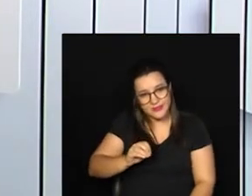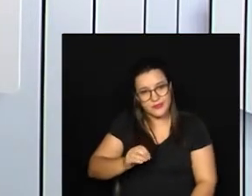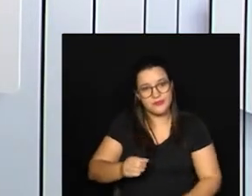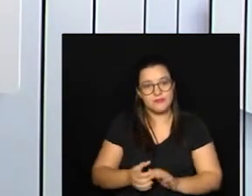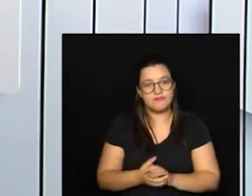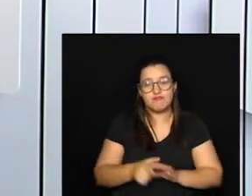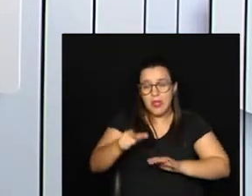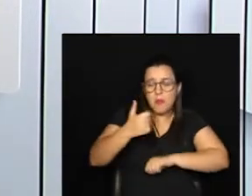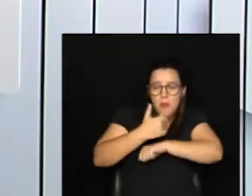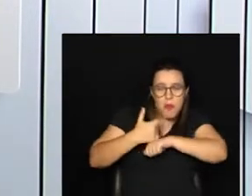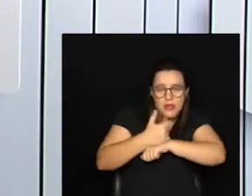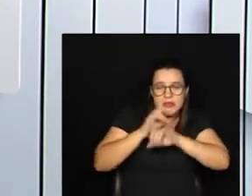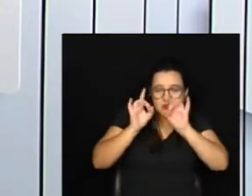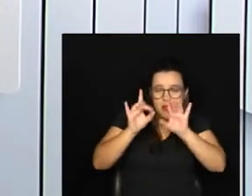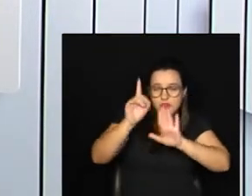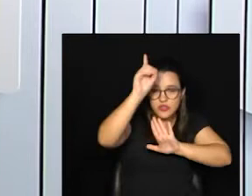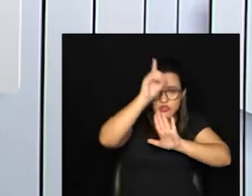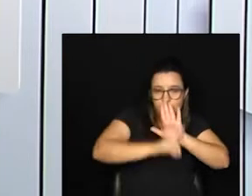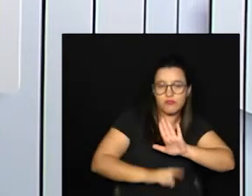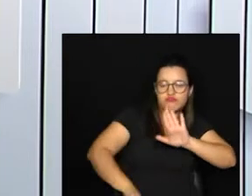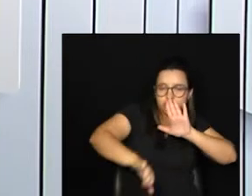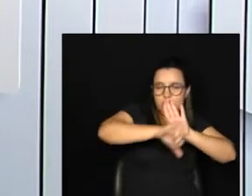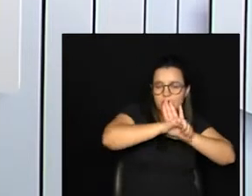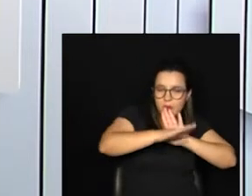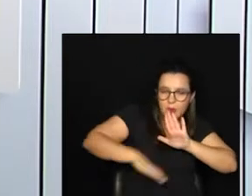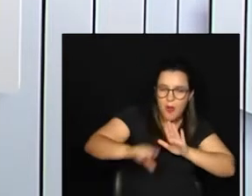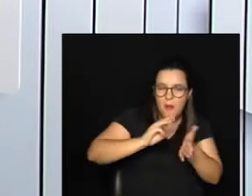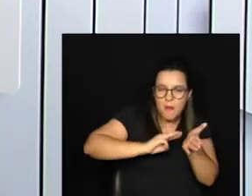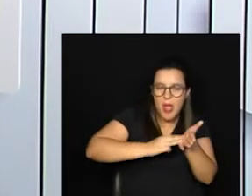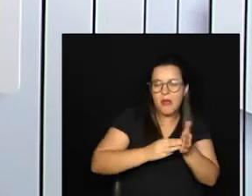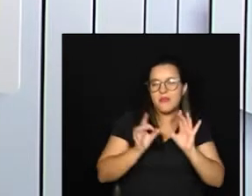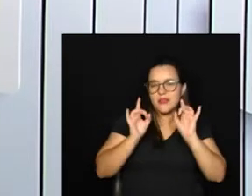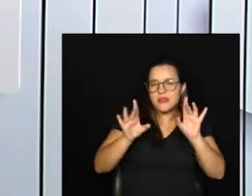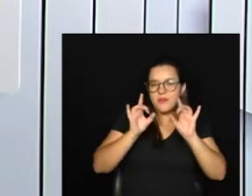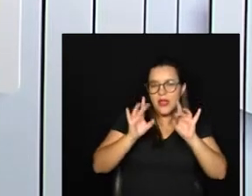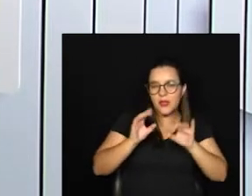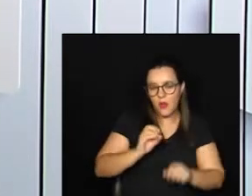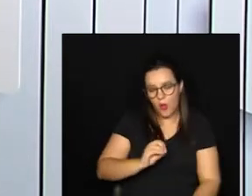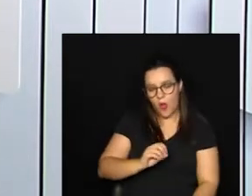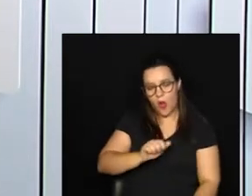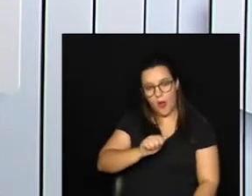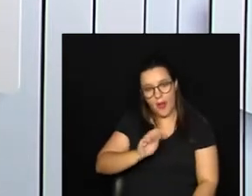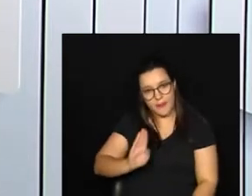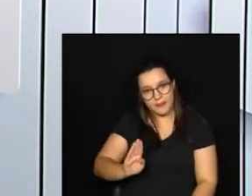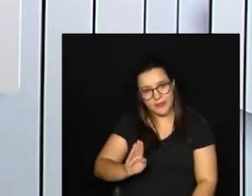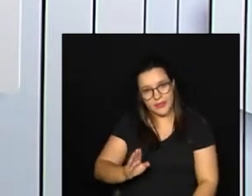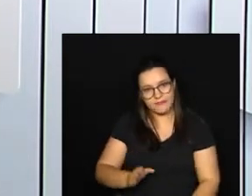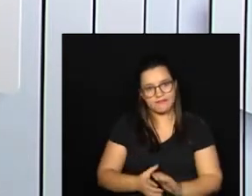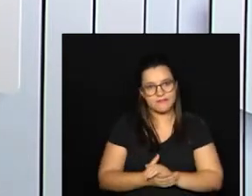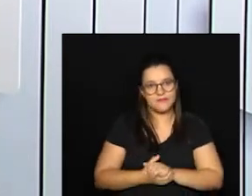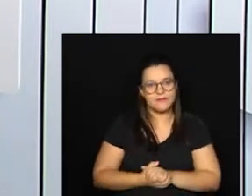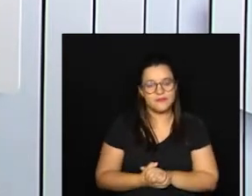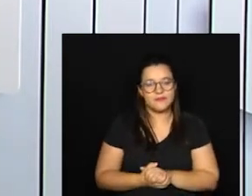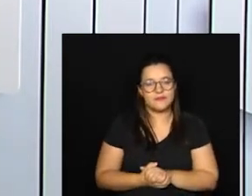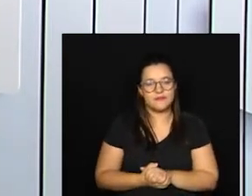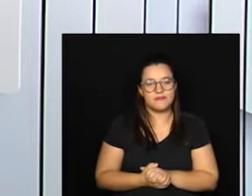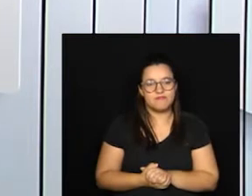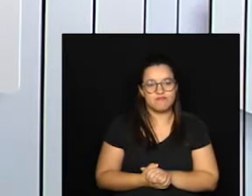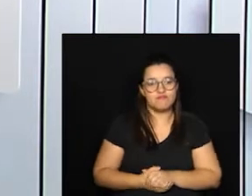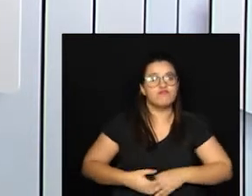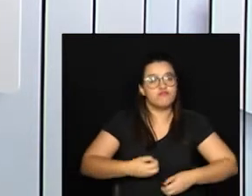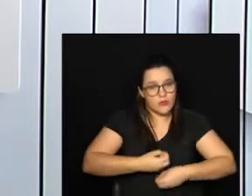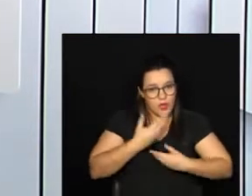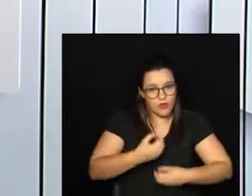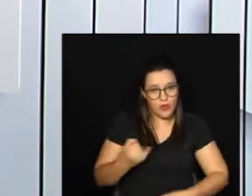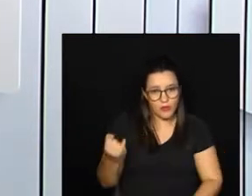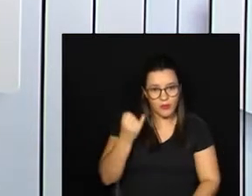Pentaleão, especialista em Direito e Processo Penal e membro da Comissão Especial de Direito Penal da OAB. São informações